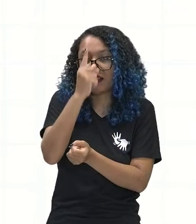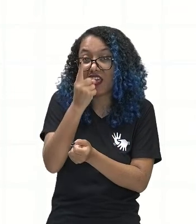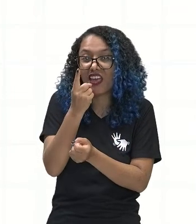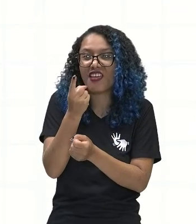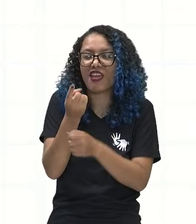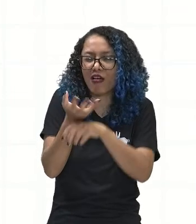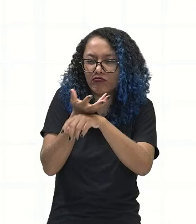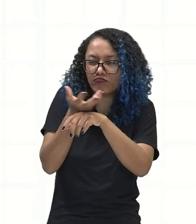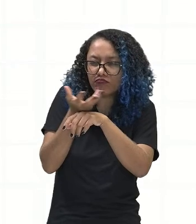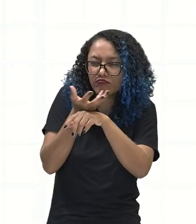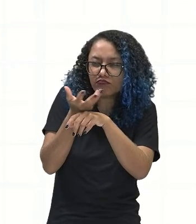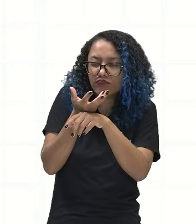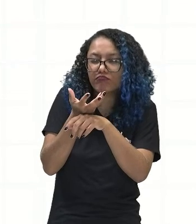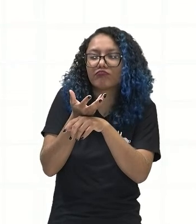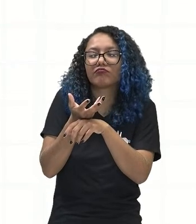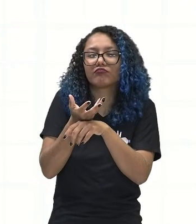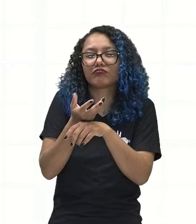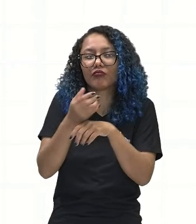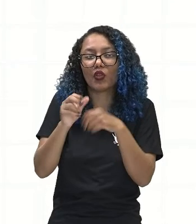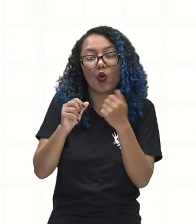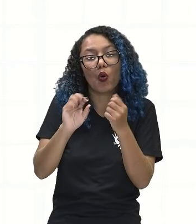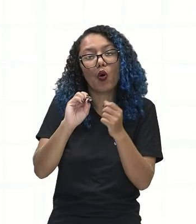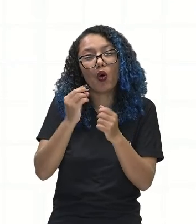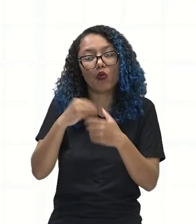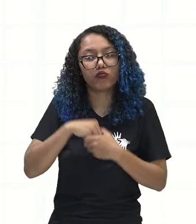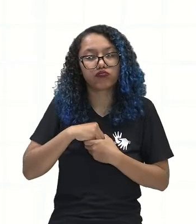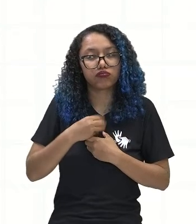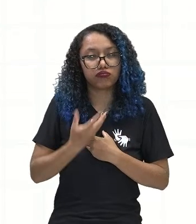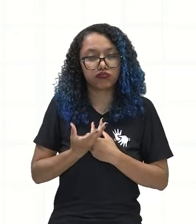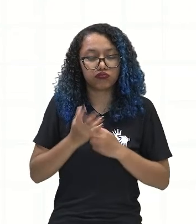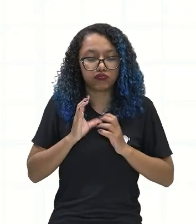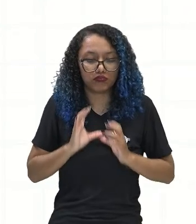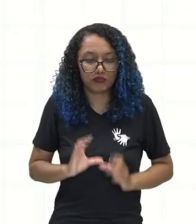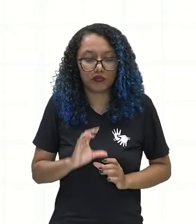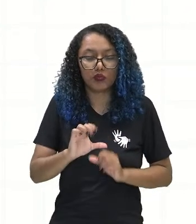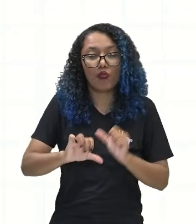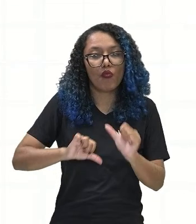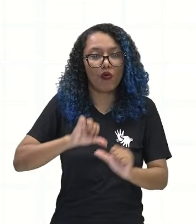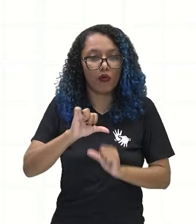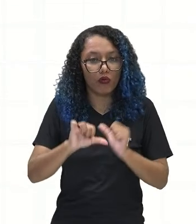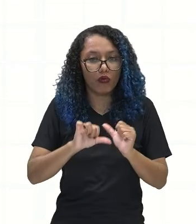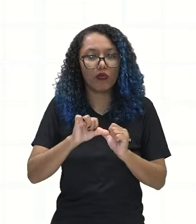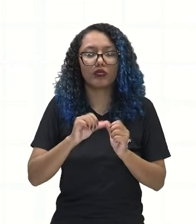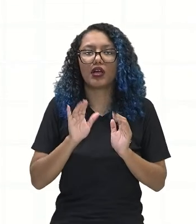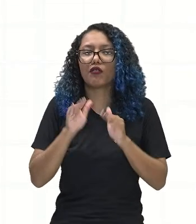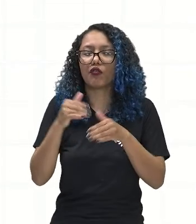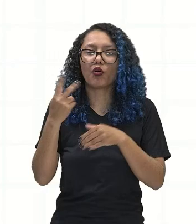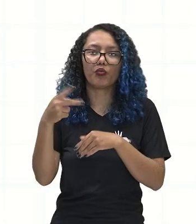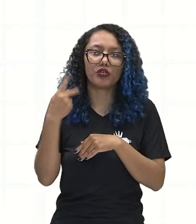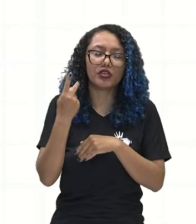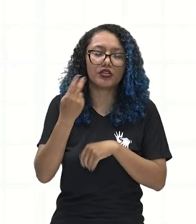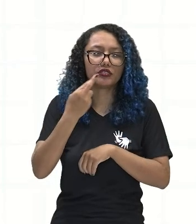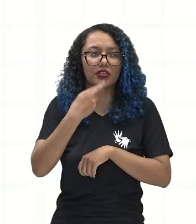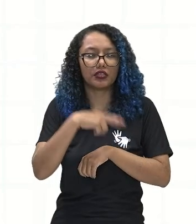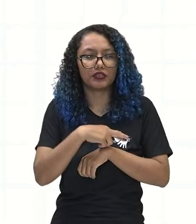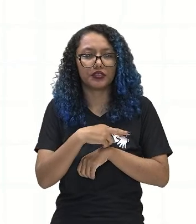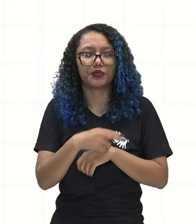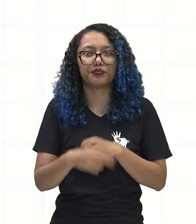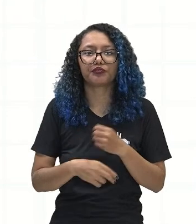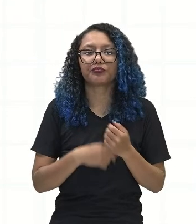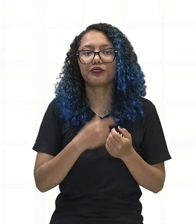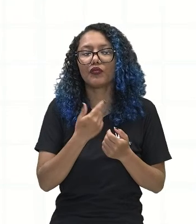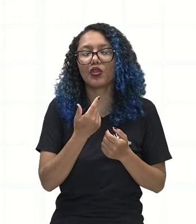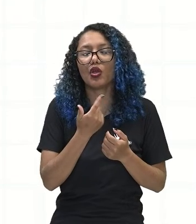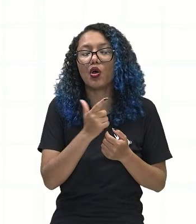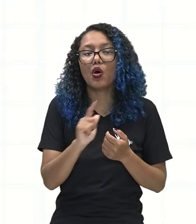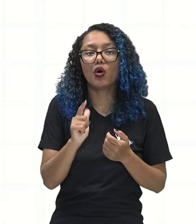uma ideologia, para uma mudança de atitude, de comportamento, certo? Para a política, para a religião, enfim. Qual é a